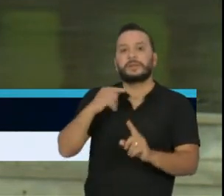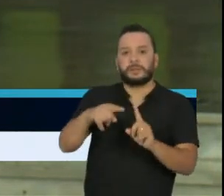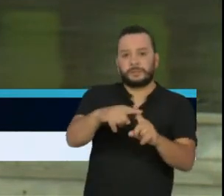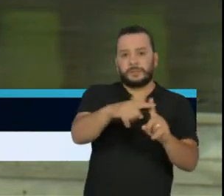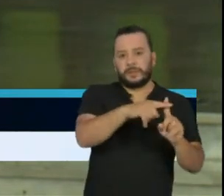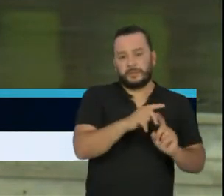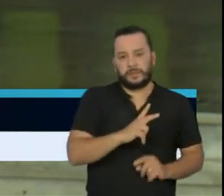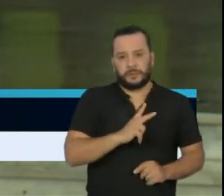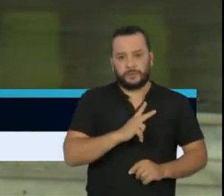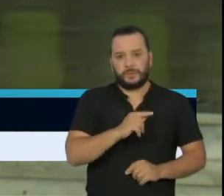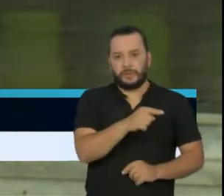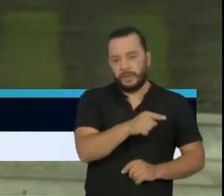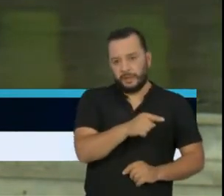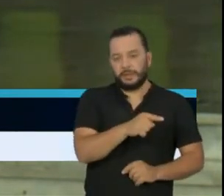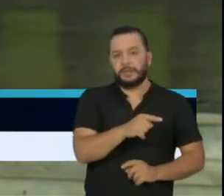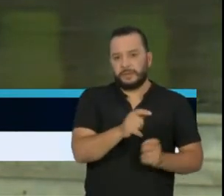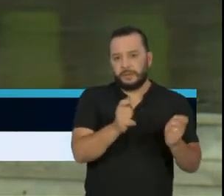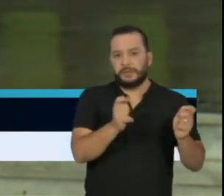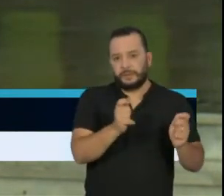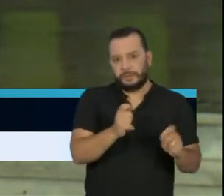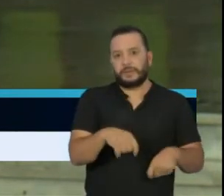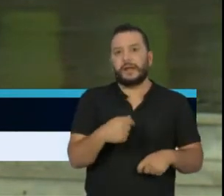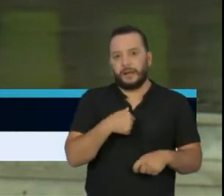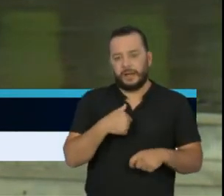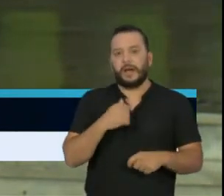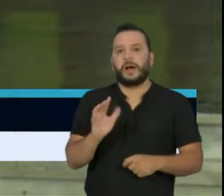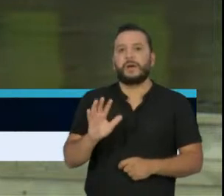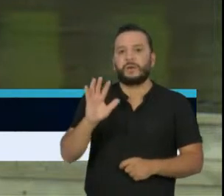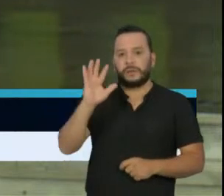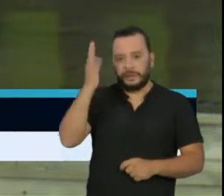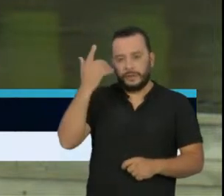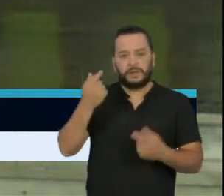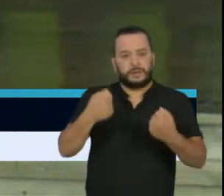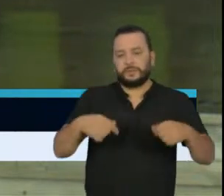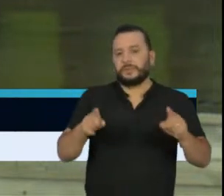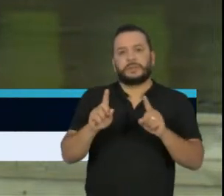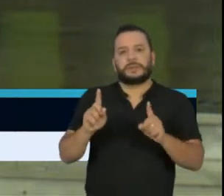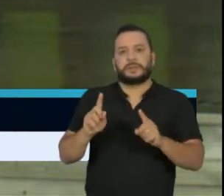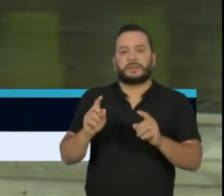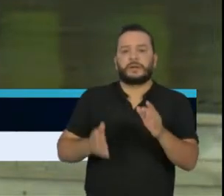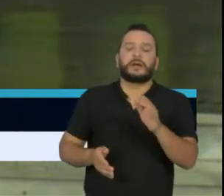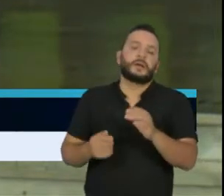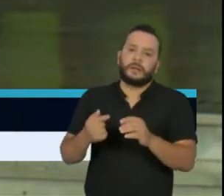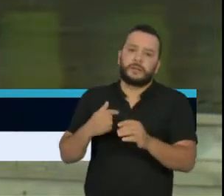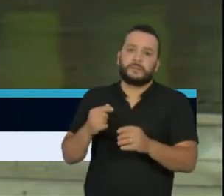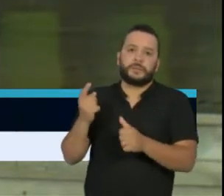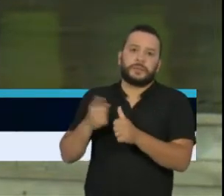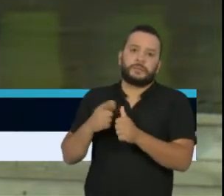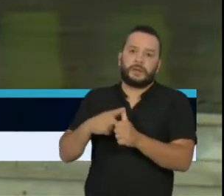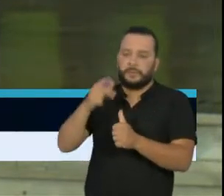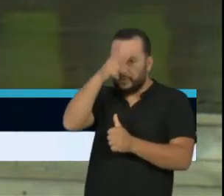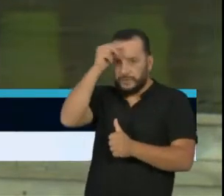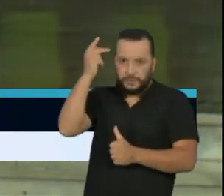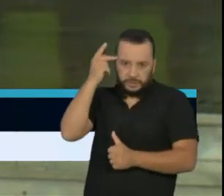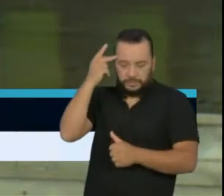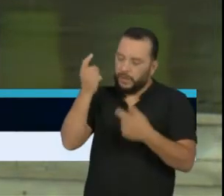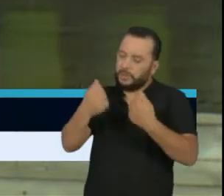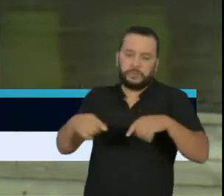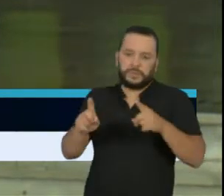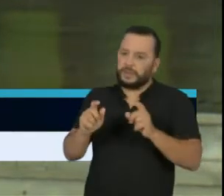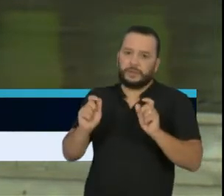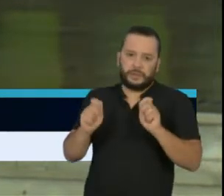privados possam acontecer sem passar pelo serviço funerário da Prefeitura de São Paulo.